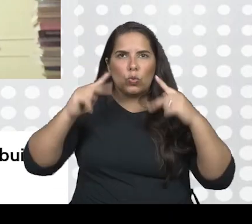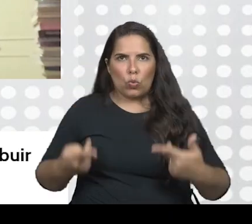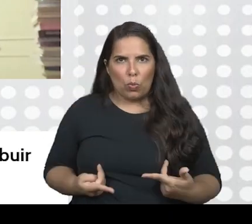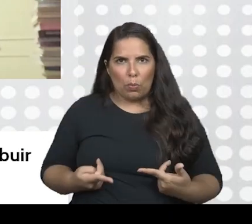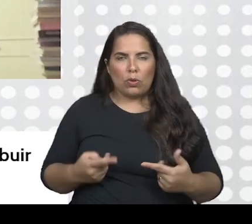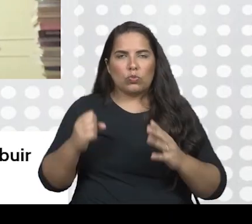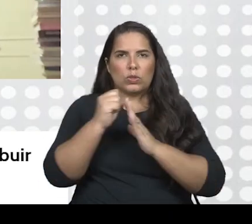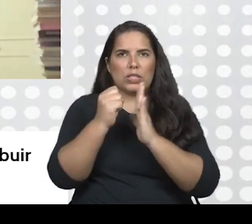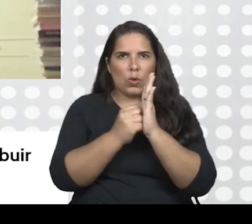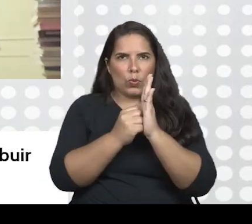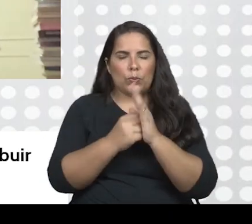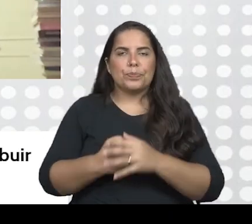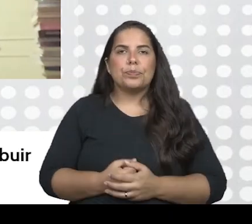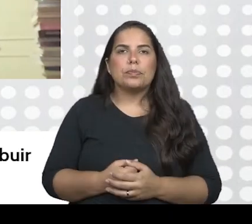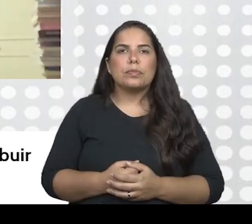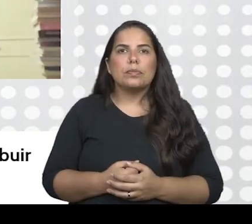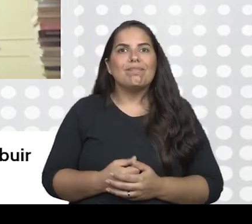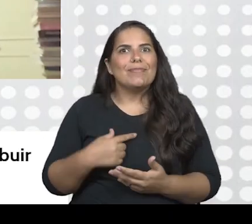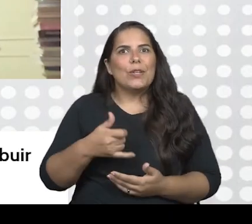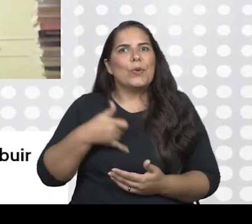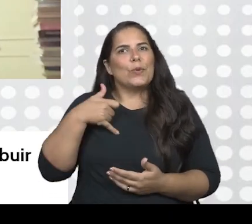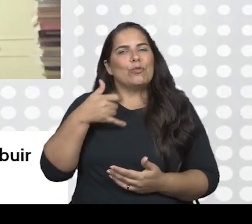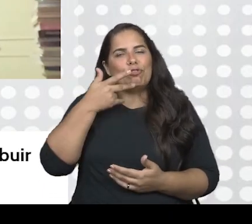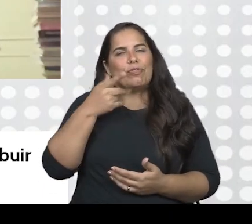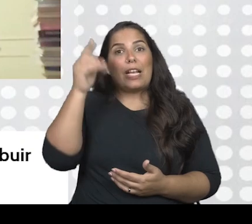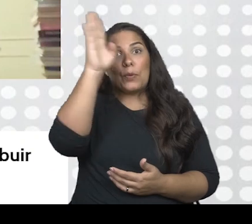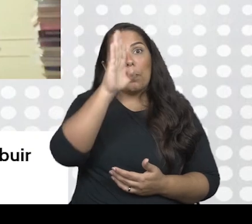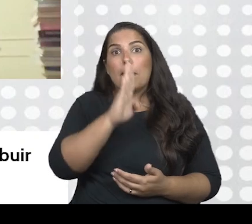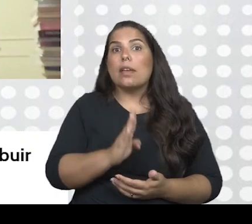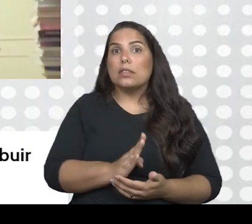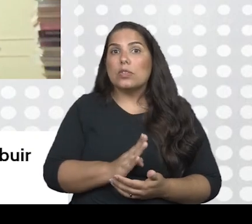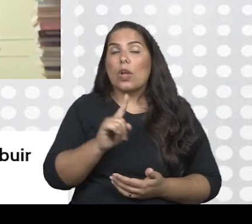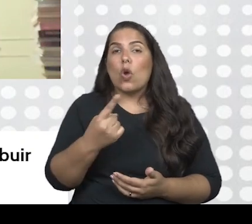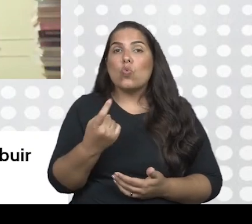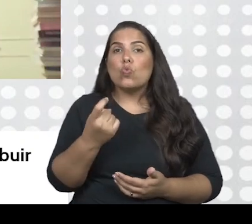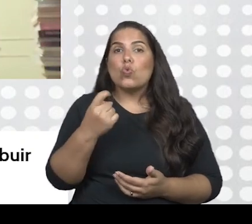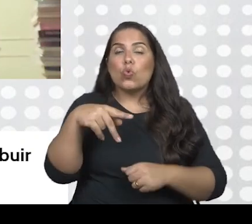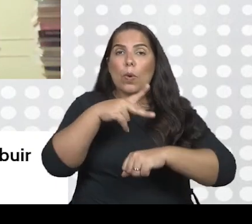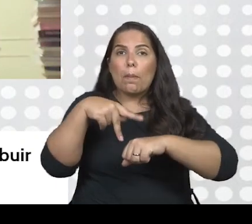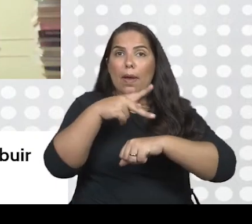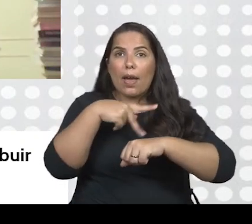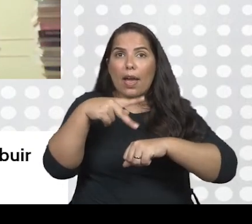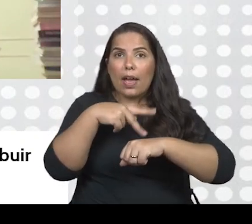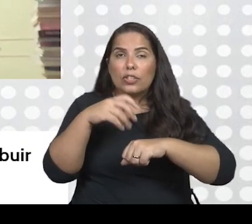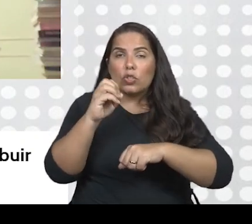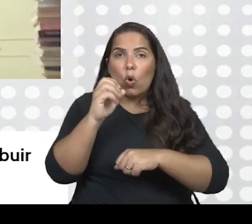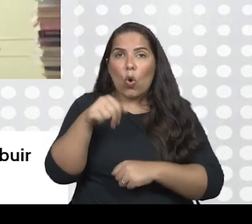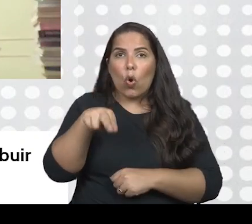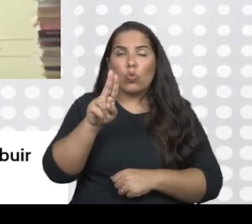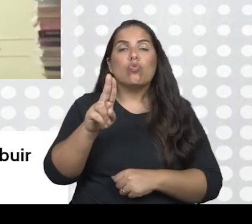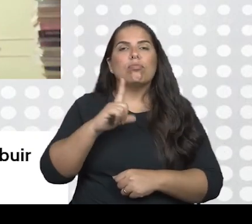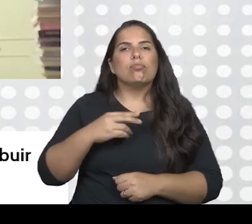humanos do século. E aqui eu tenho muito orgulho de dizer que o Brasil é o único país do sistema ONU